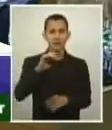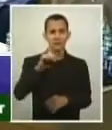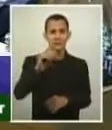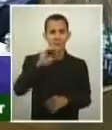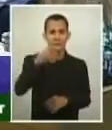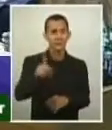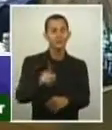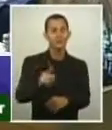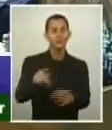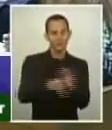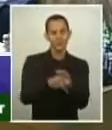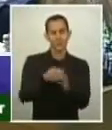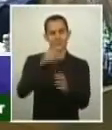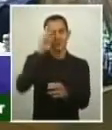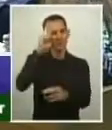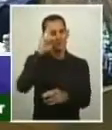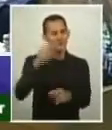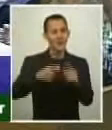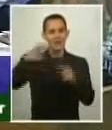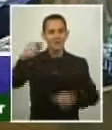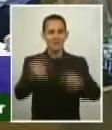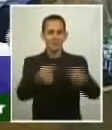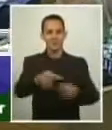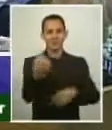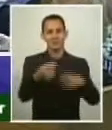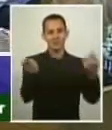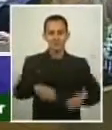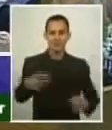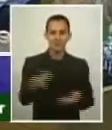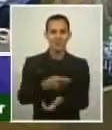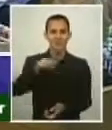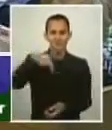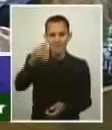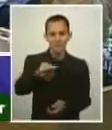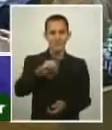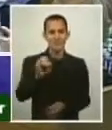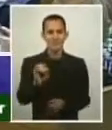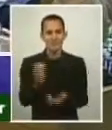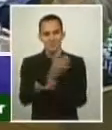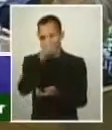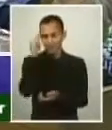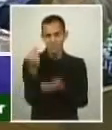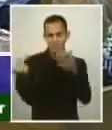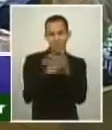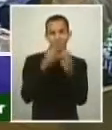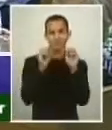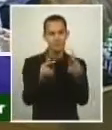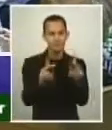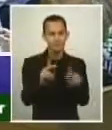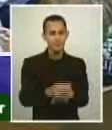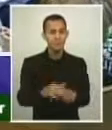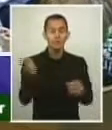Locke era o proprietário mas esse é um outro debate que a gente pode fazer se depois alguém fizer pergunta nessa direção